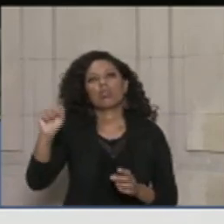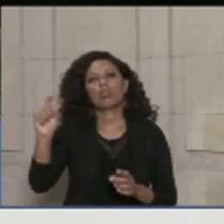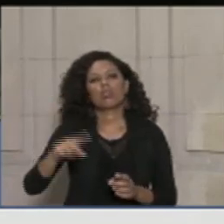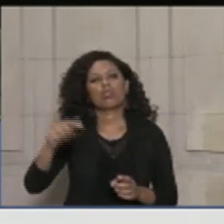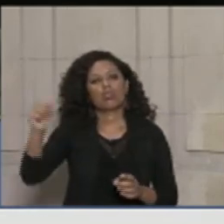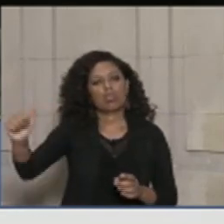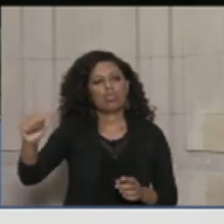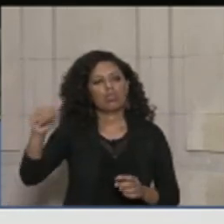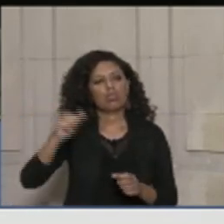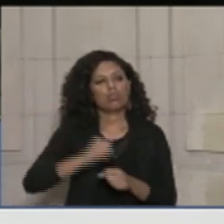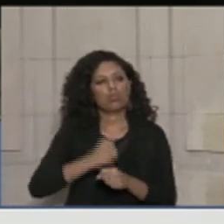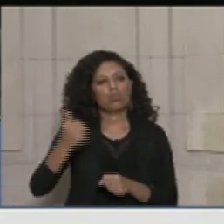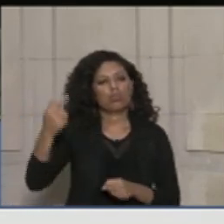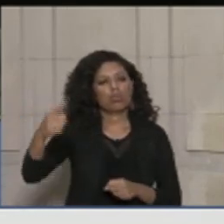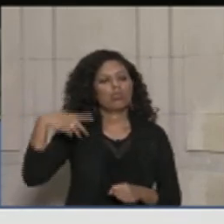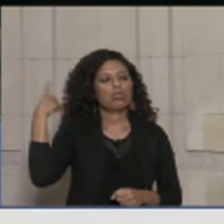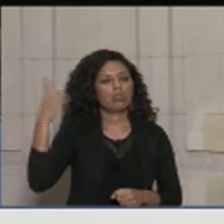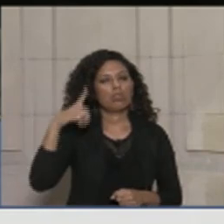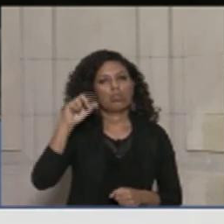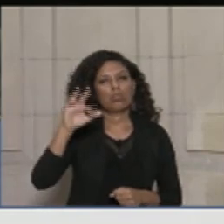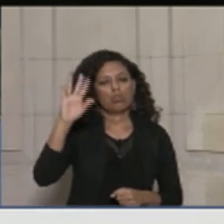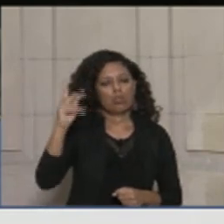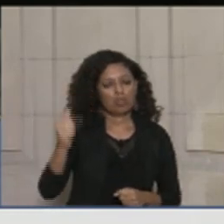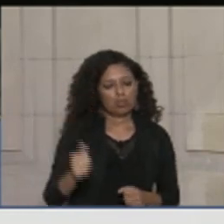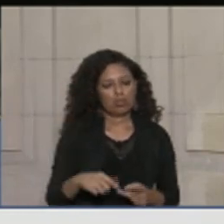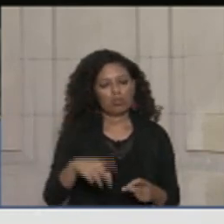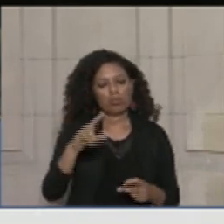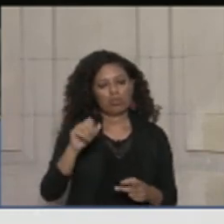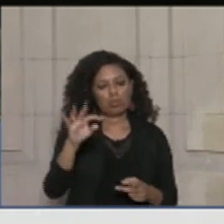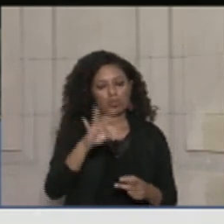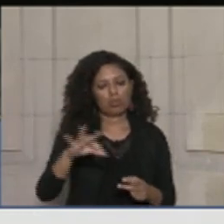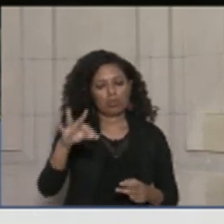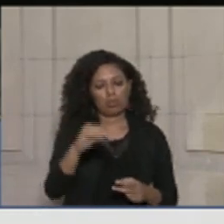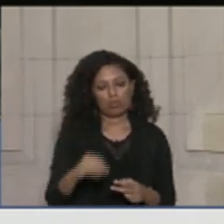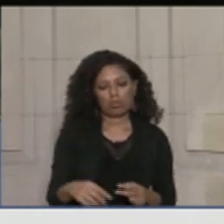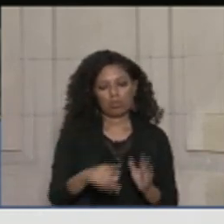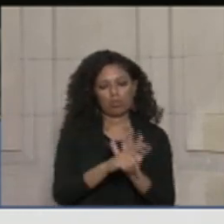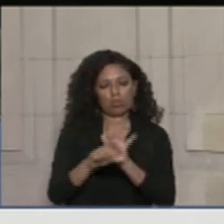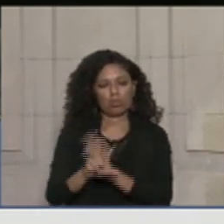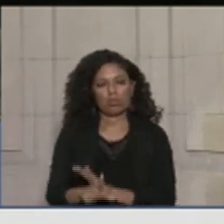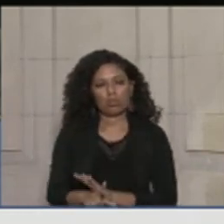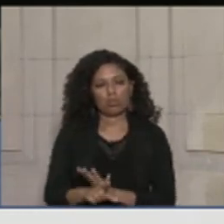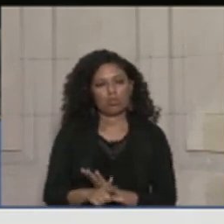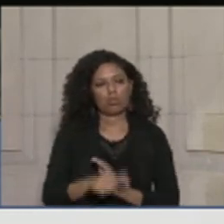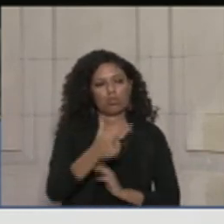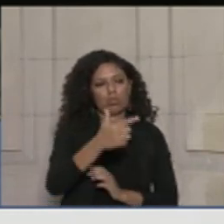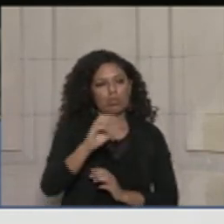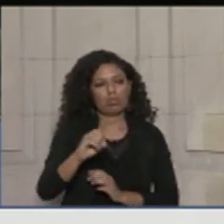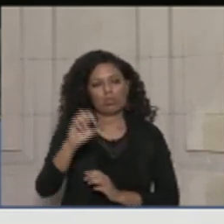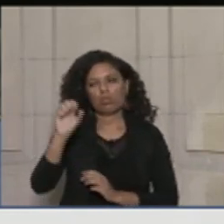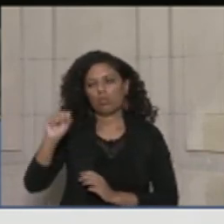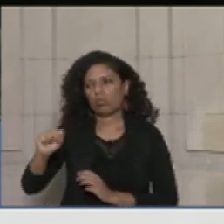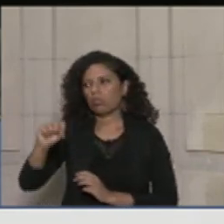3358-A de 2017, de autoria da deputada Lucinha, veto total ao projeto de lei número